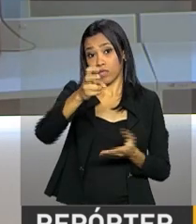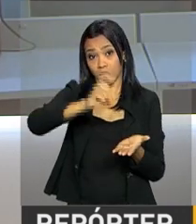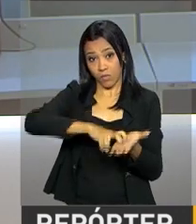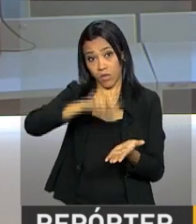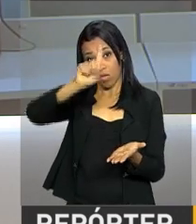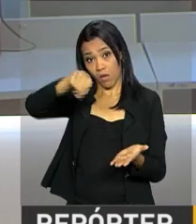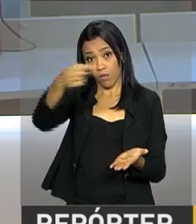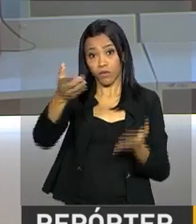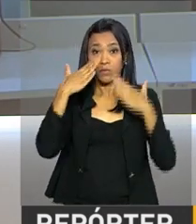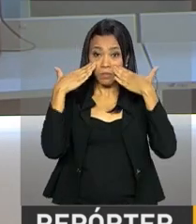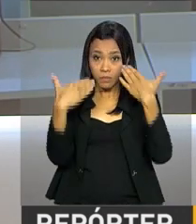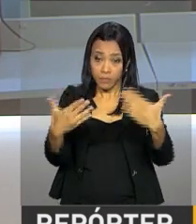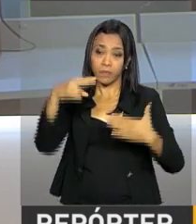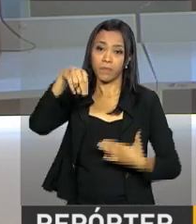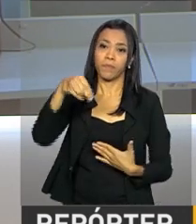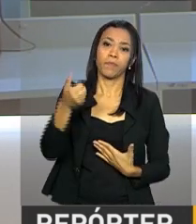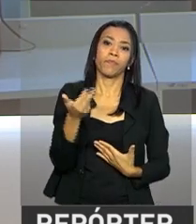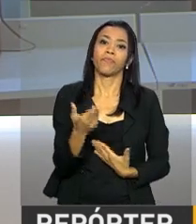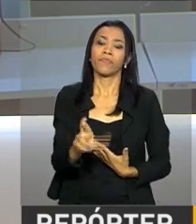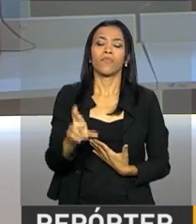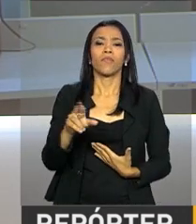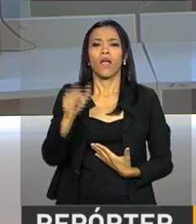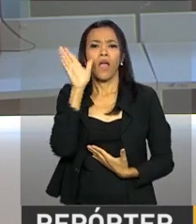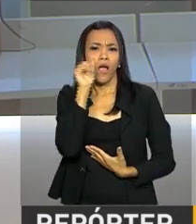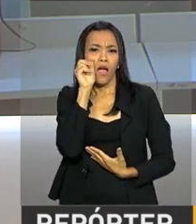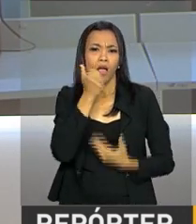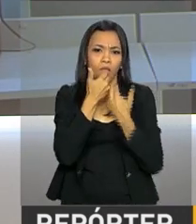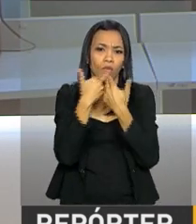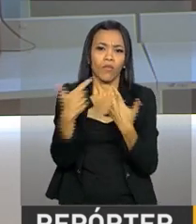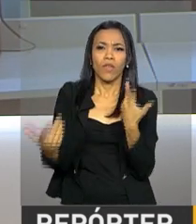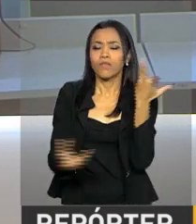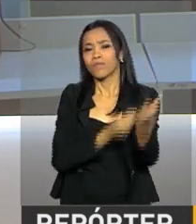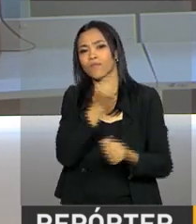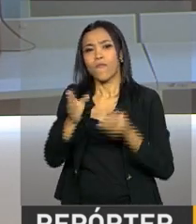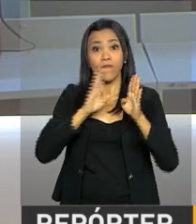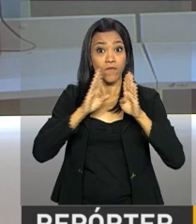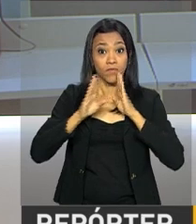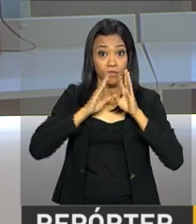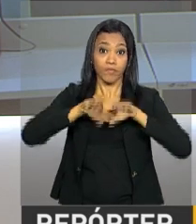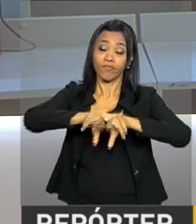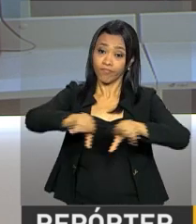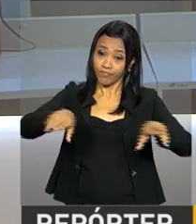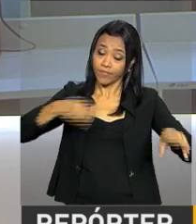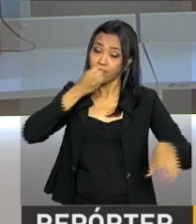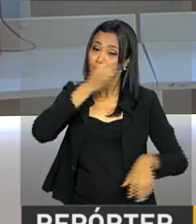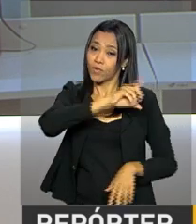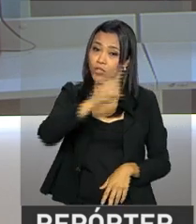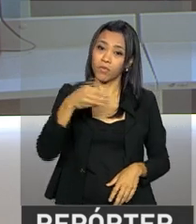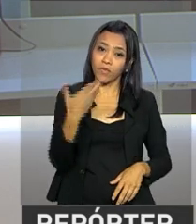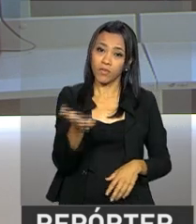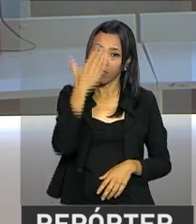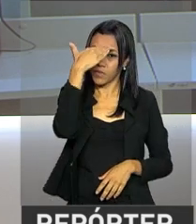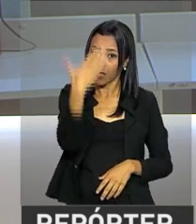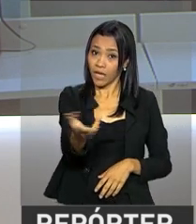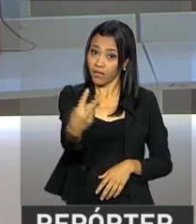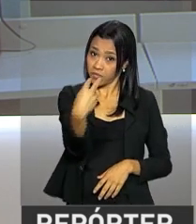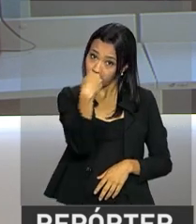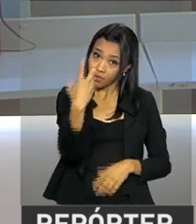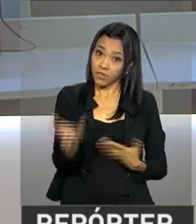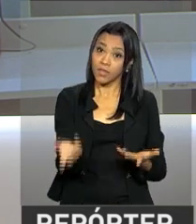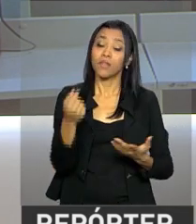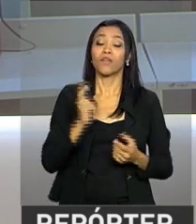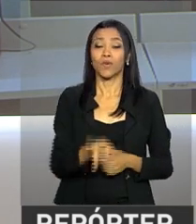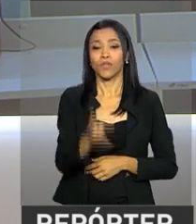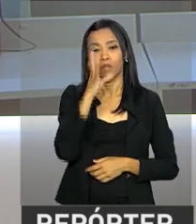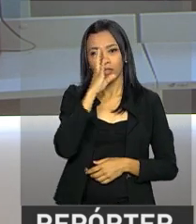na próxima edição do Repórter NBR. Acompanhe também as novidades em nossas redes sociais. Um bom dia para você, obrigada pela sua companhia